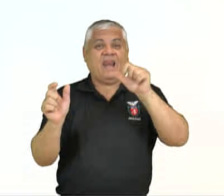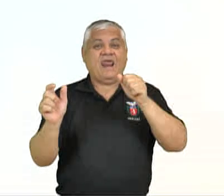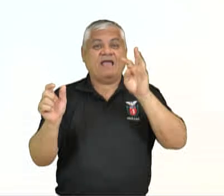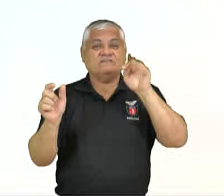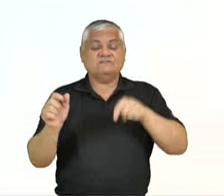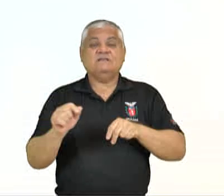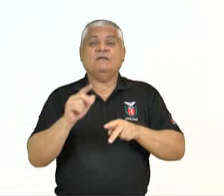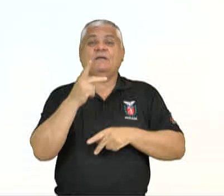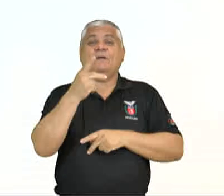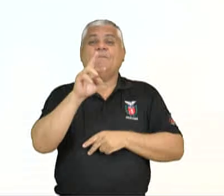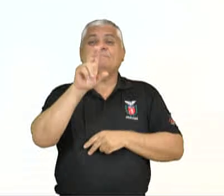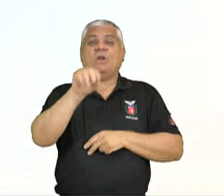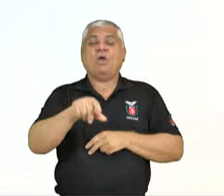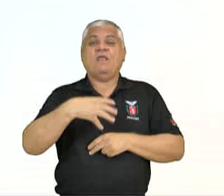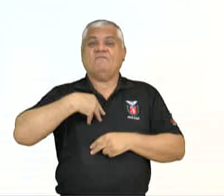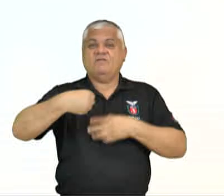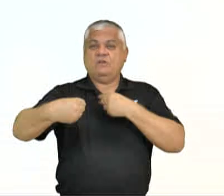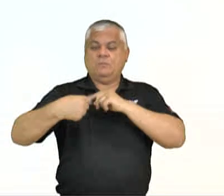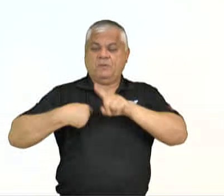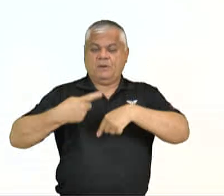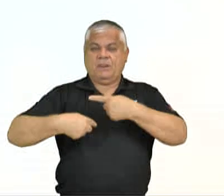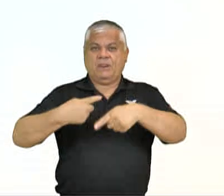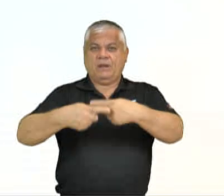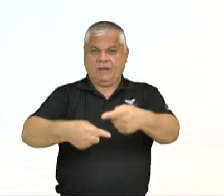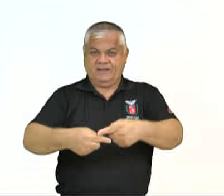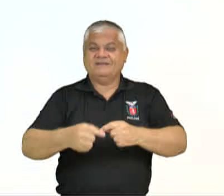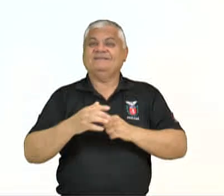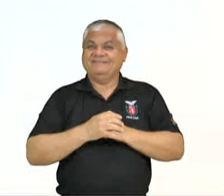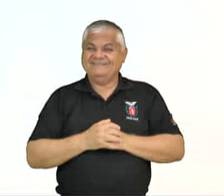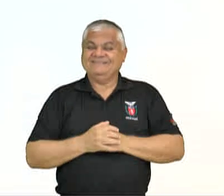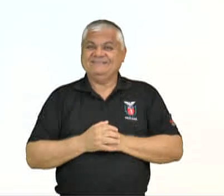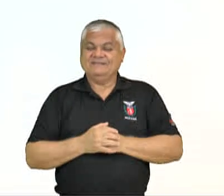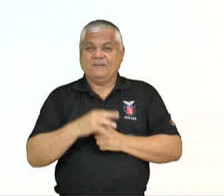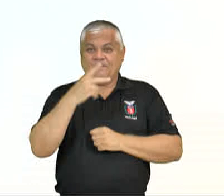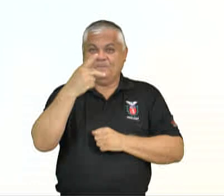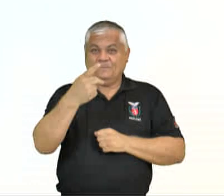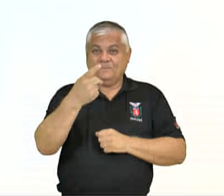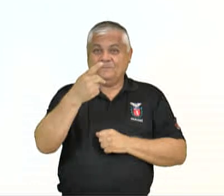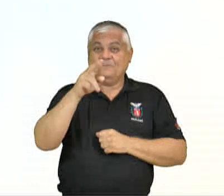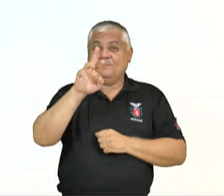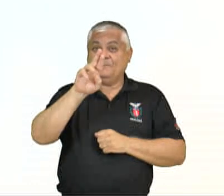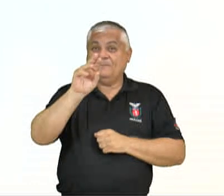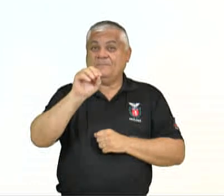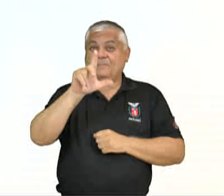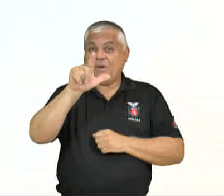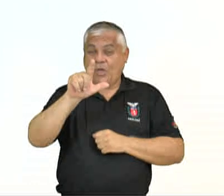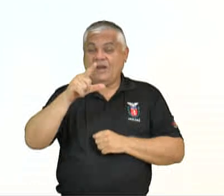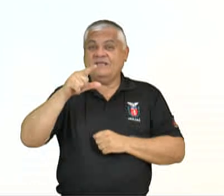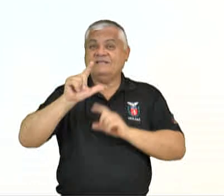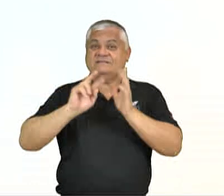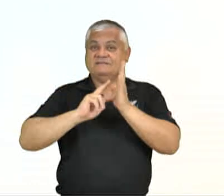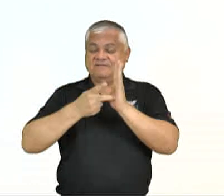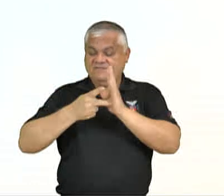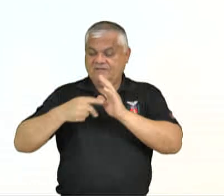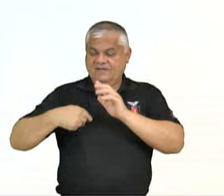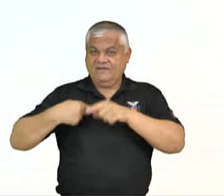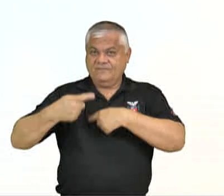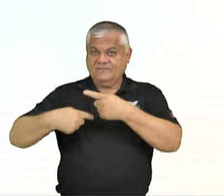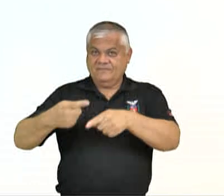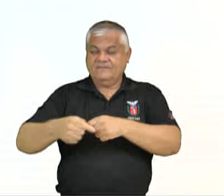proles, que significa filhos, descendência, Esse termo foi utilizado para designar a